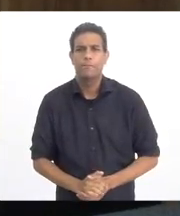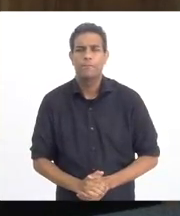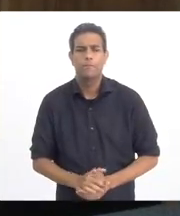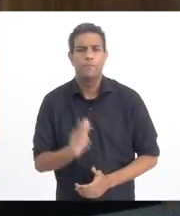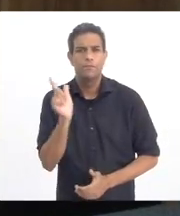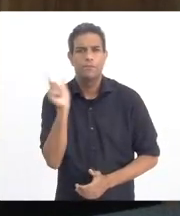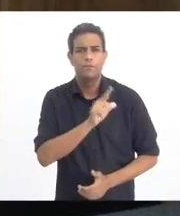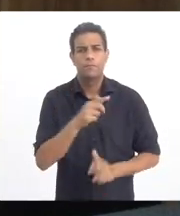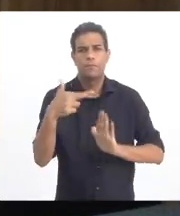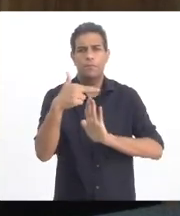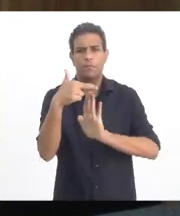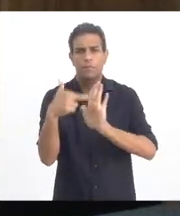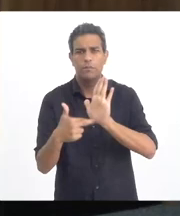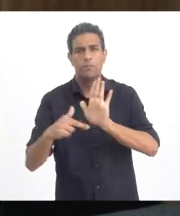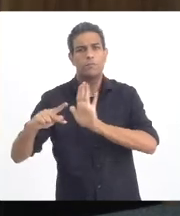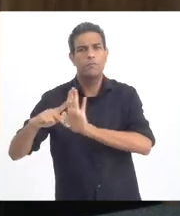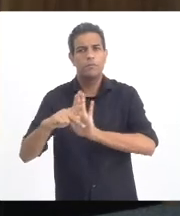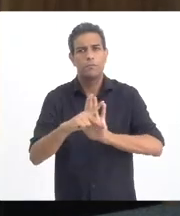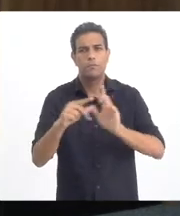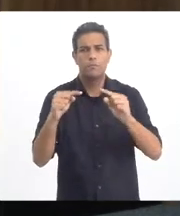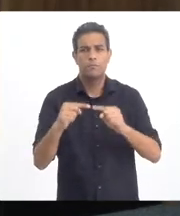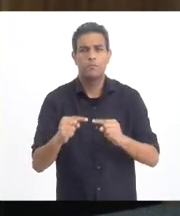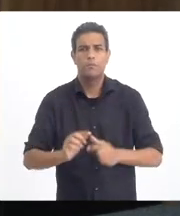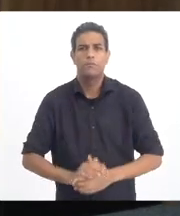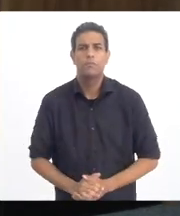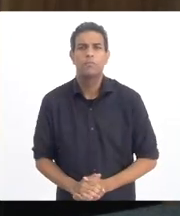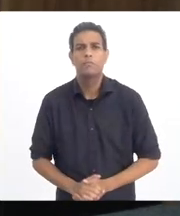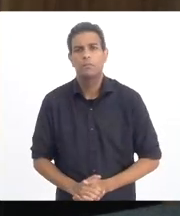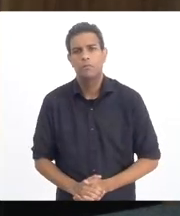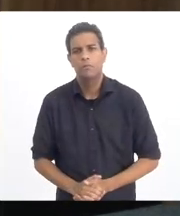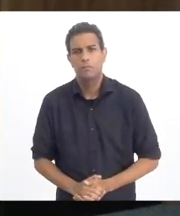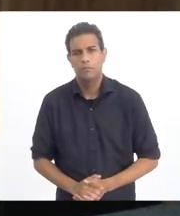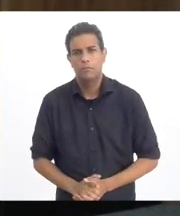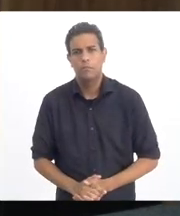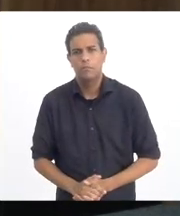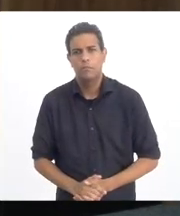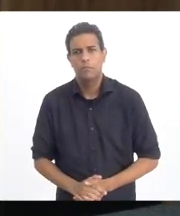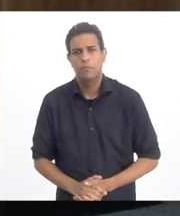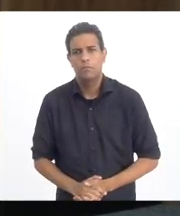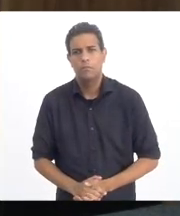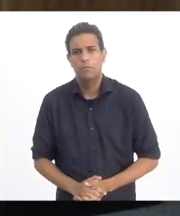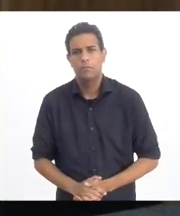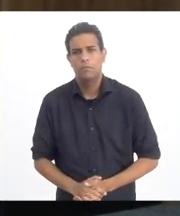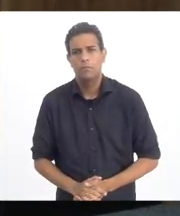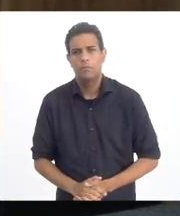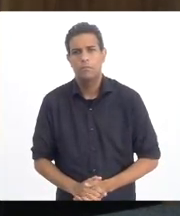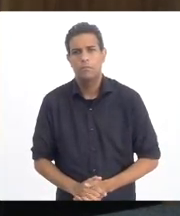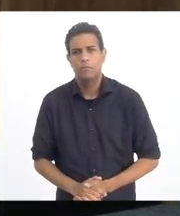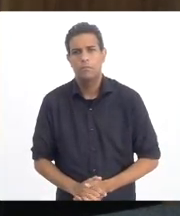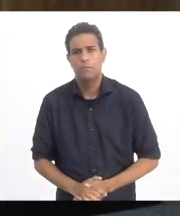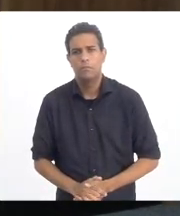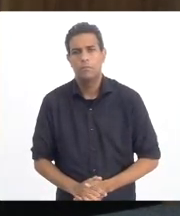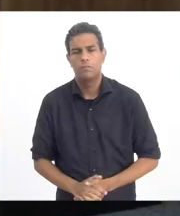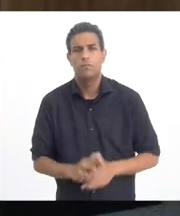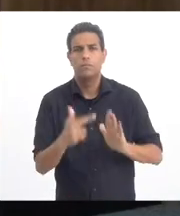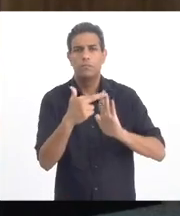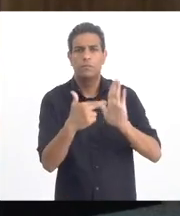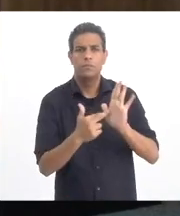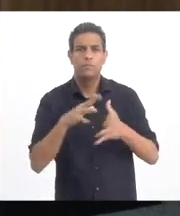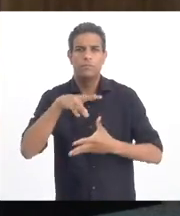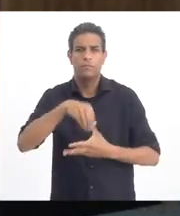lei aqui do Estado do Rio de Janeiro. O que chama bastante atenção é que, lá na legislação